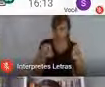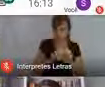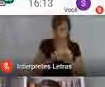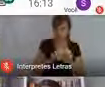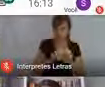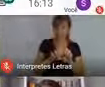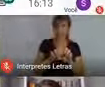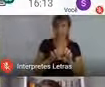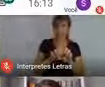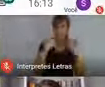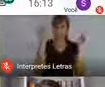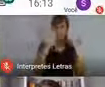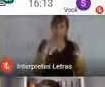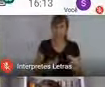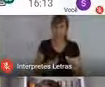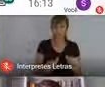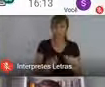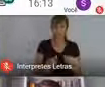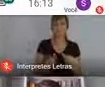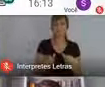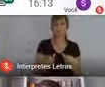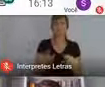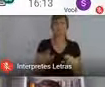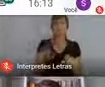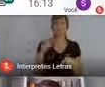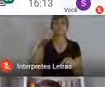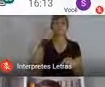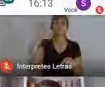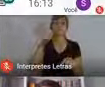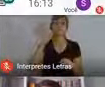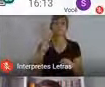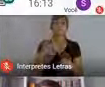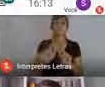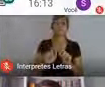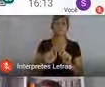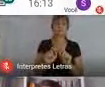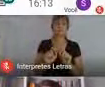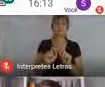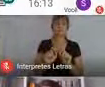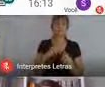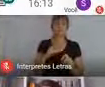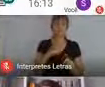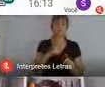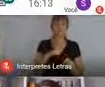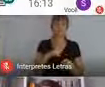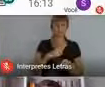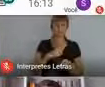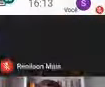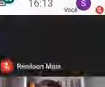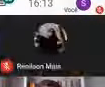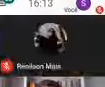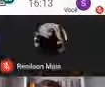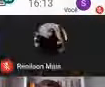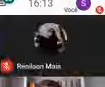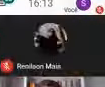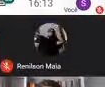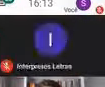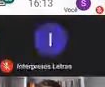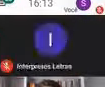Invisibilidades, e contará com duas professoras do Rio Grande do Sul, uma da Federal de Pelotas e uma da PUC do Rio Grande do Sul.